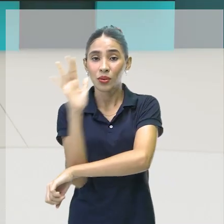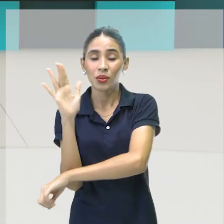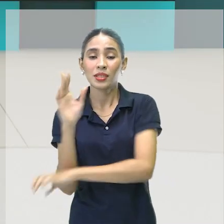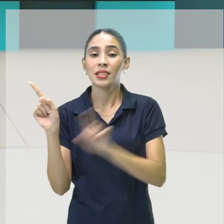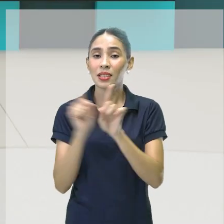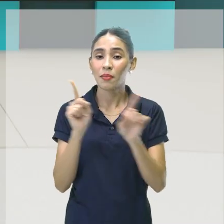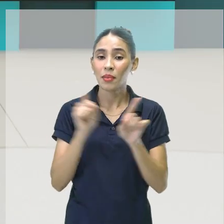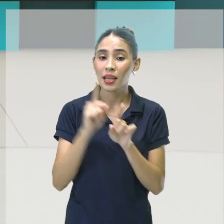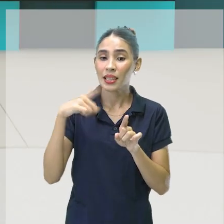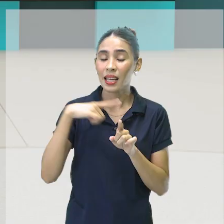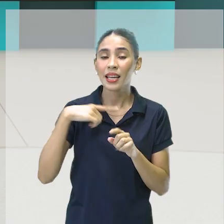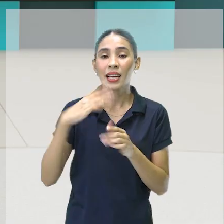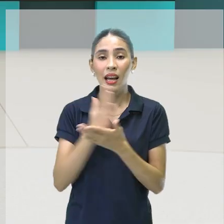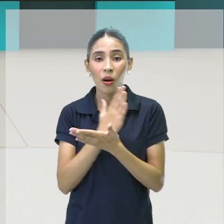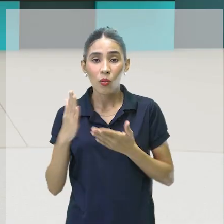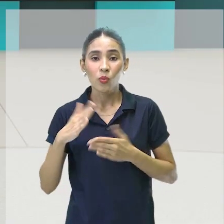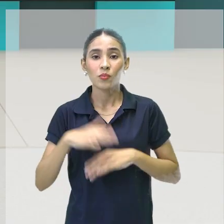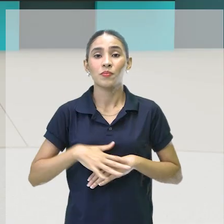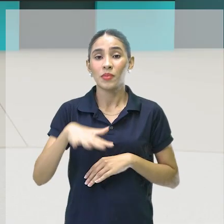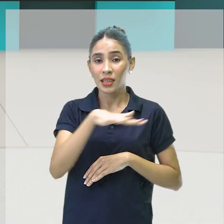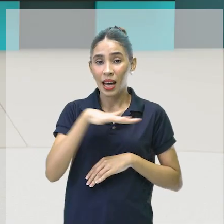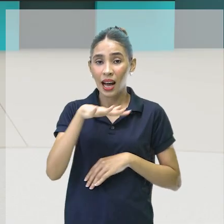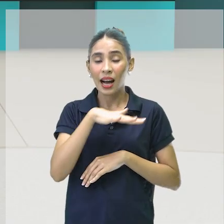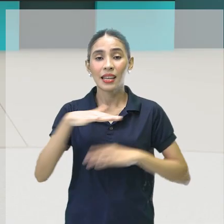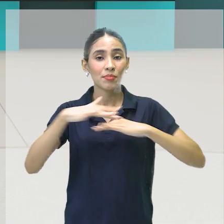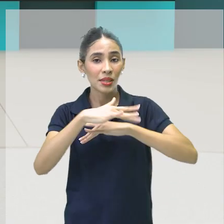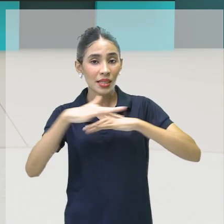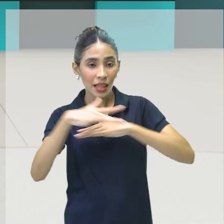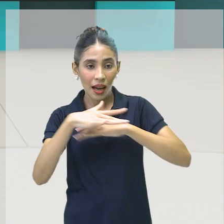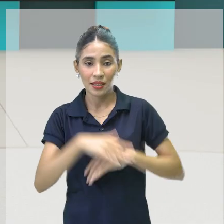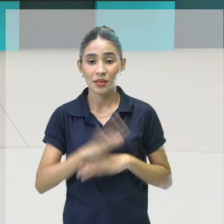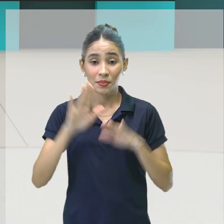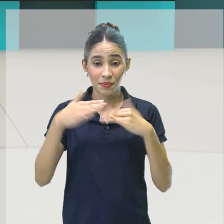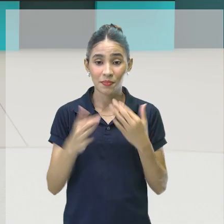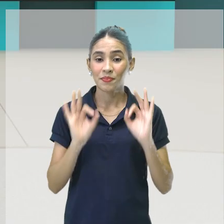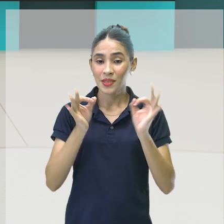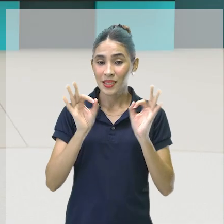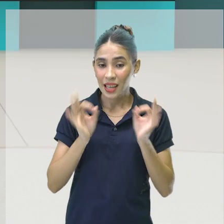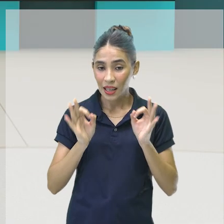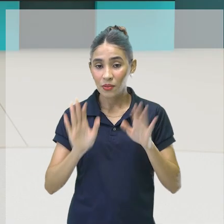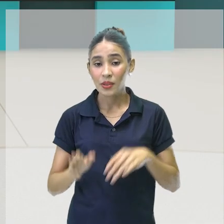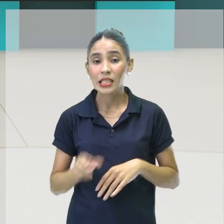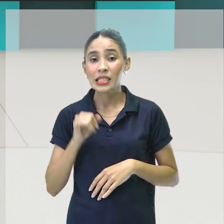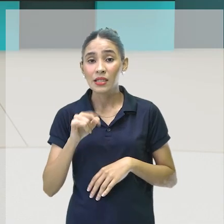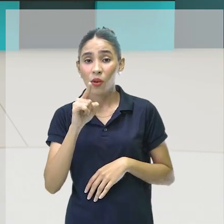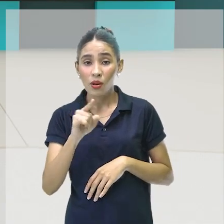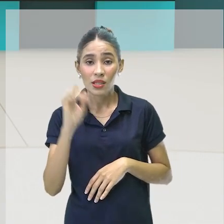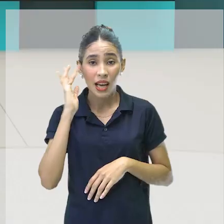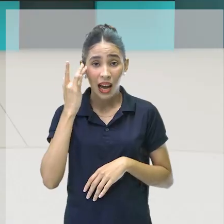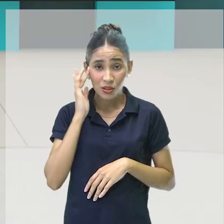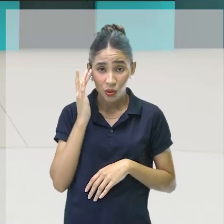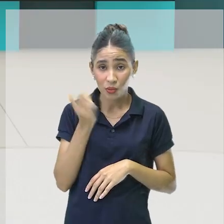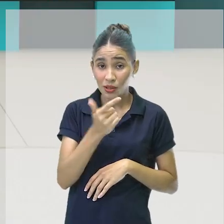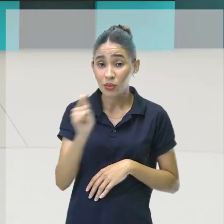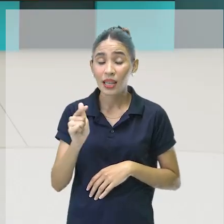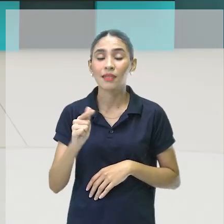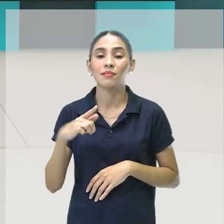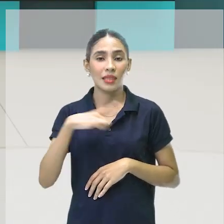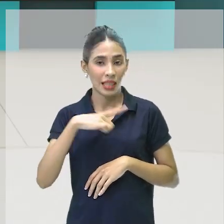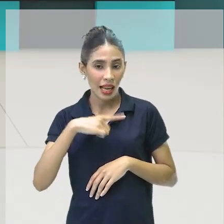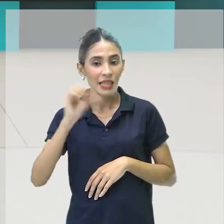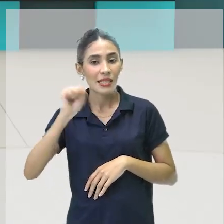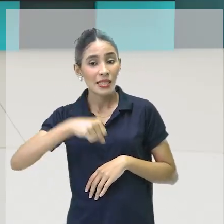temos aqueles que são praticados no meio urbano. Isso mesmo, se vocês acharam que não tem, tem